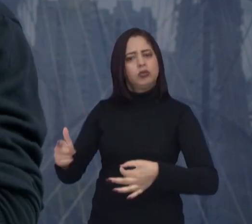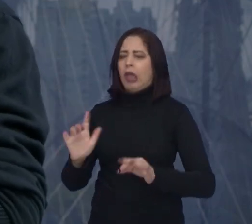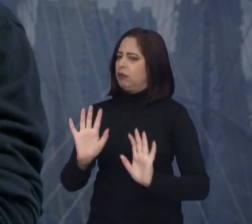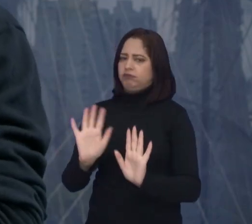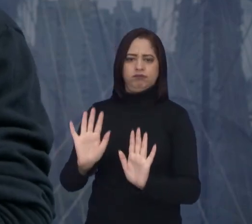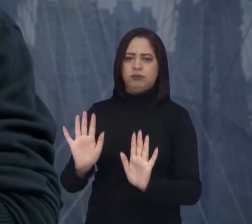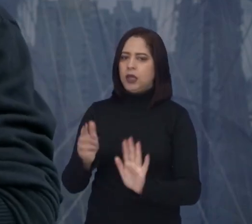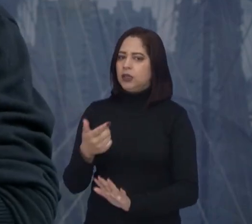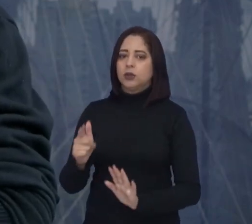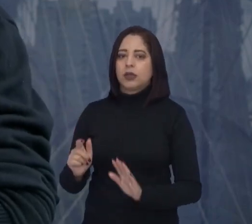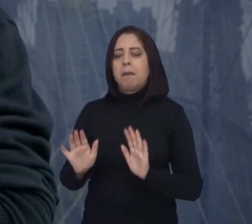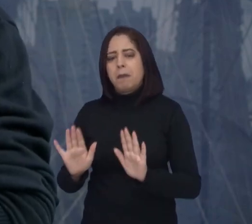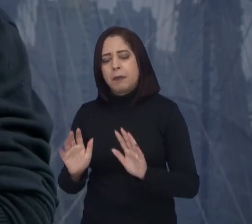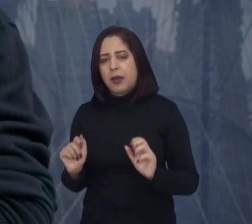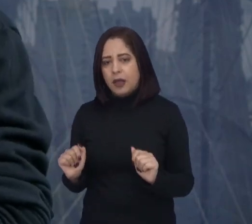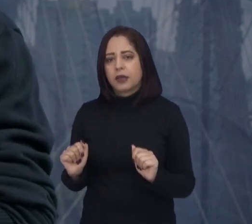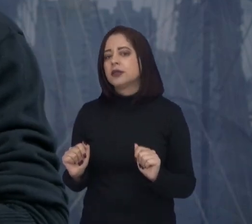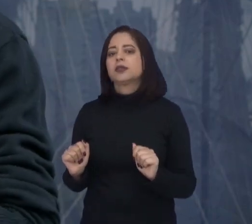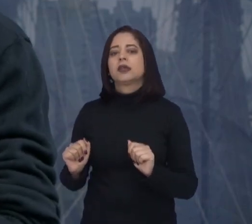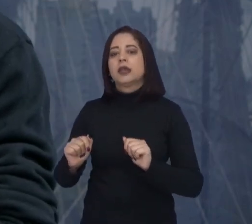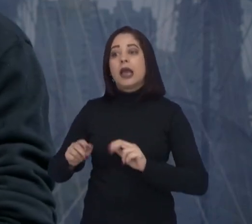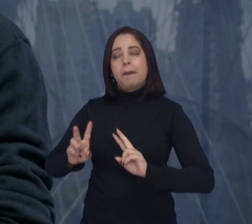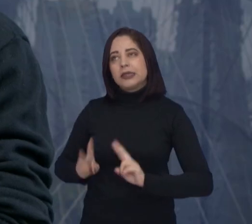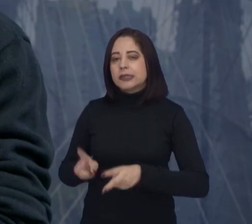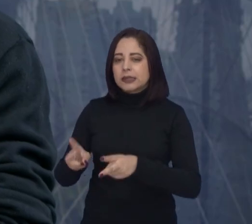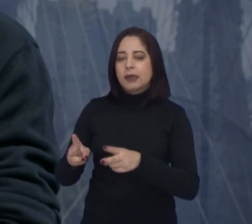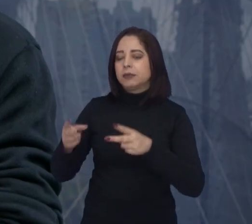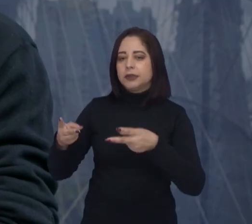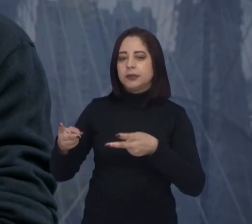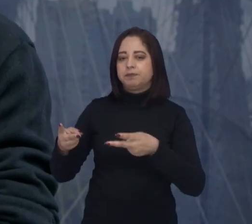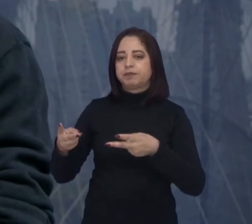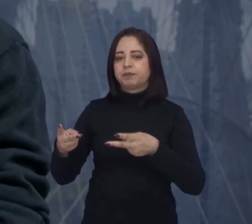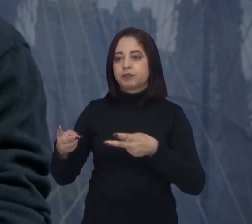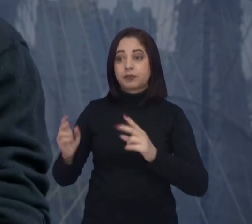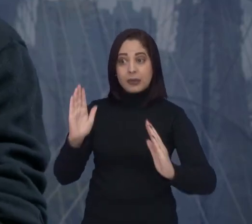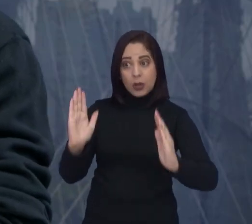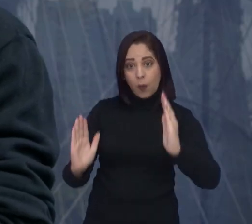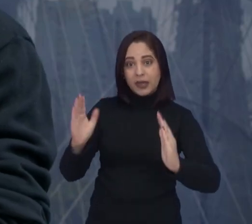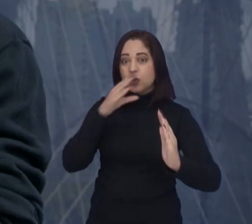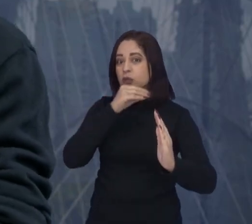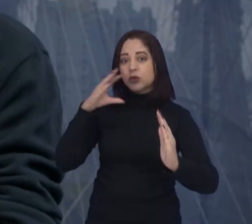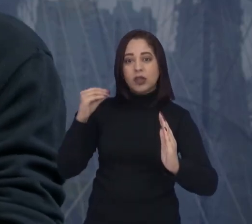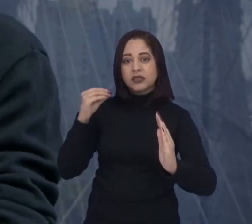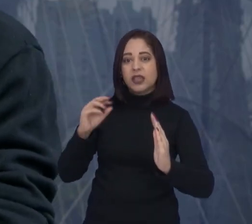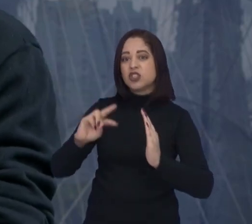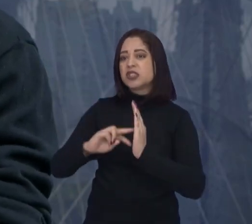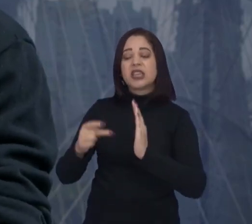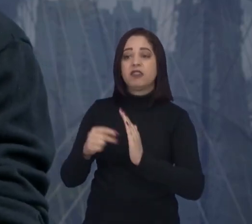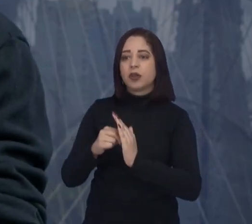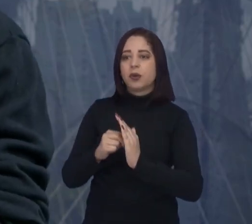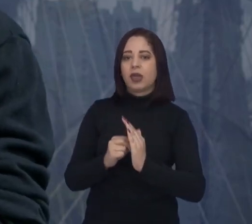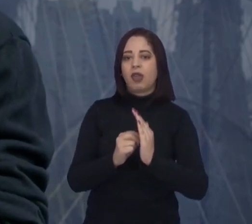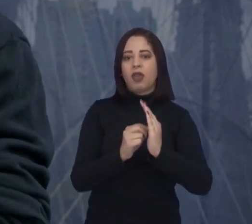definição própria. A gente classifica a fase da adolescência é uma fase de transformação, uma fase de transição para a vida